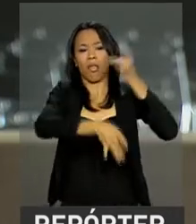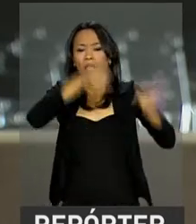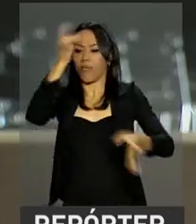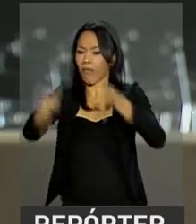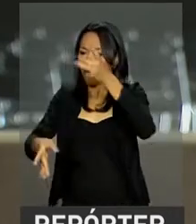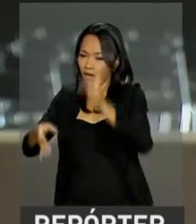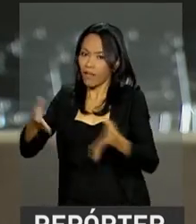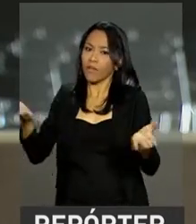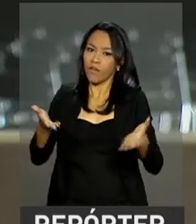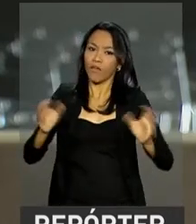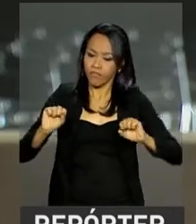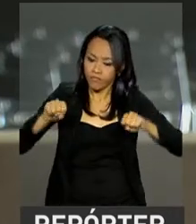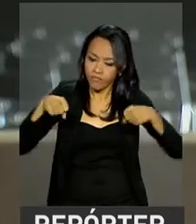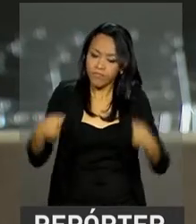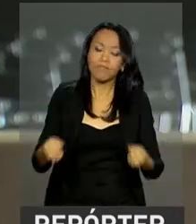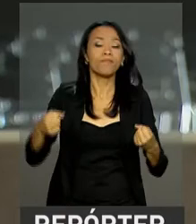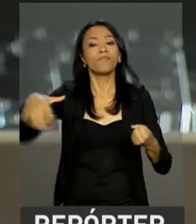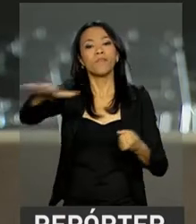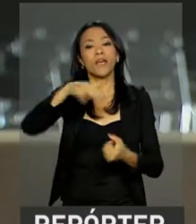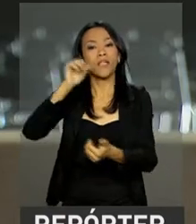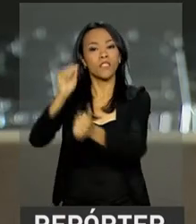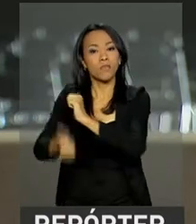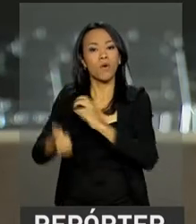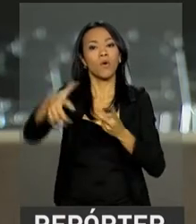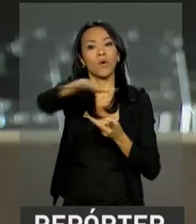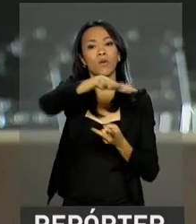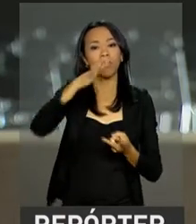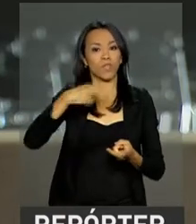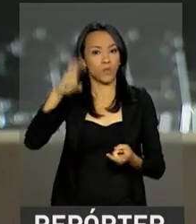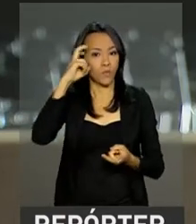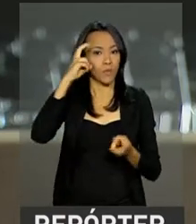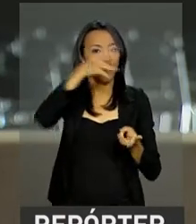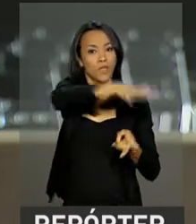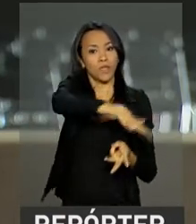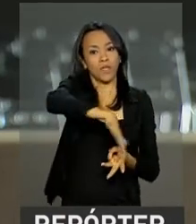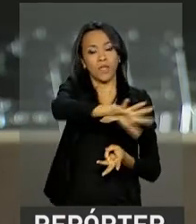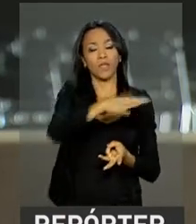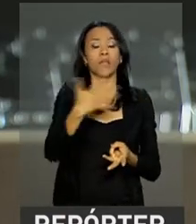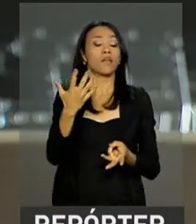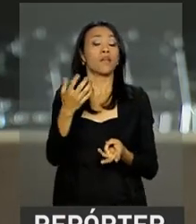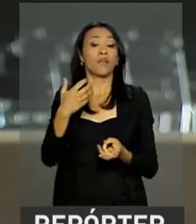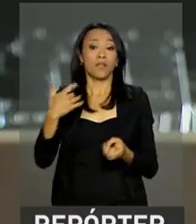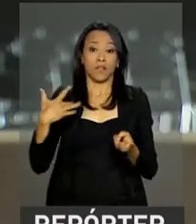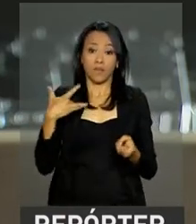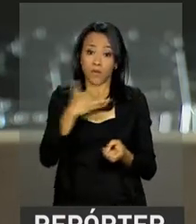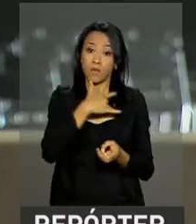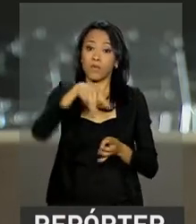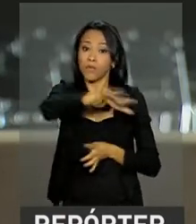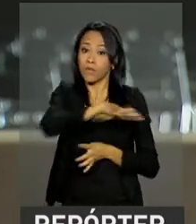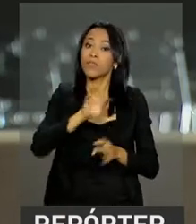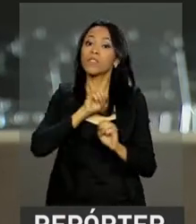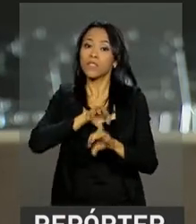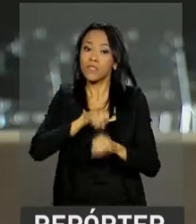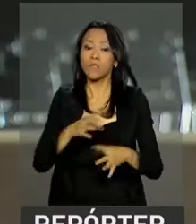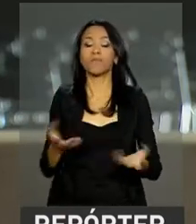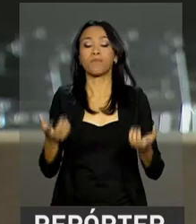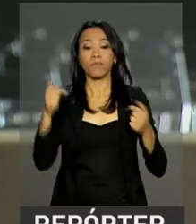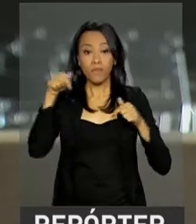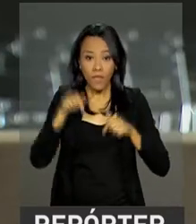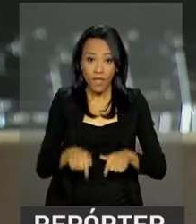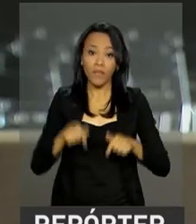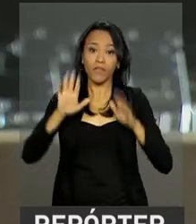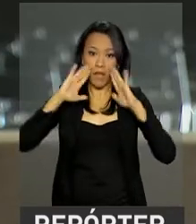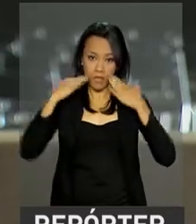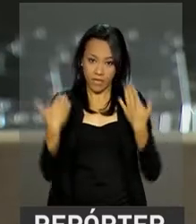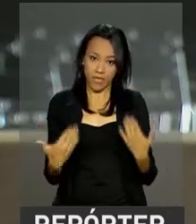também ações nas áreas de esportes cultura saúde e educação a tv nbr e vai transmitir a cerimônia ao